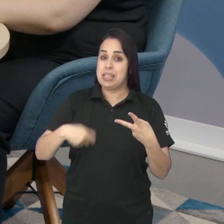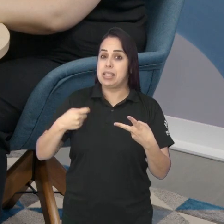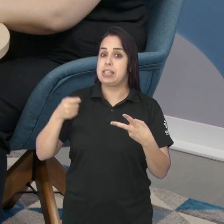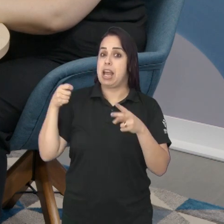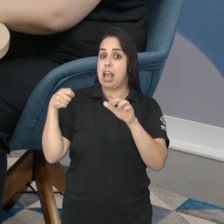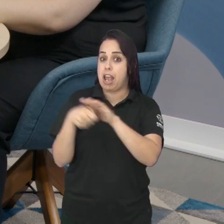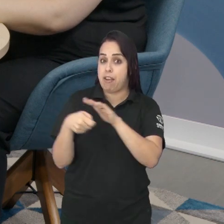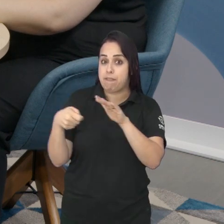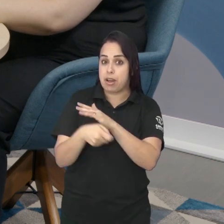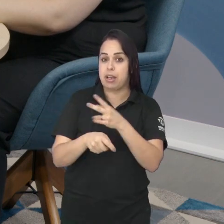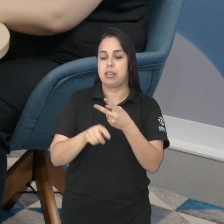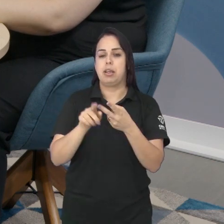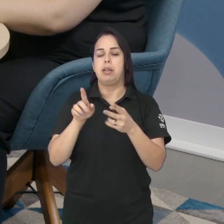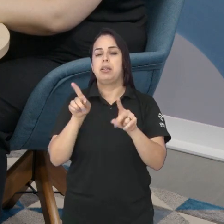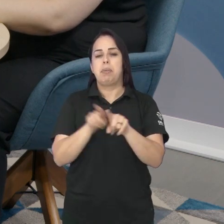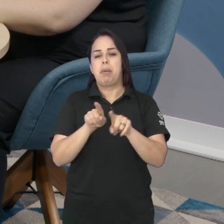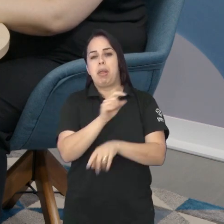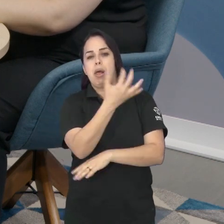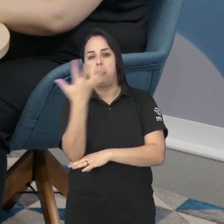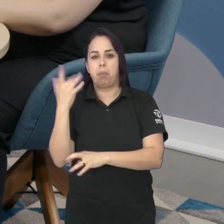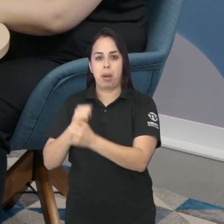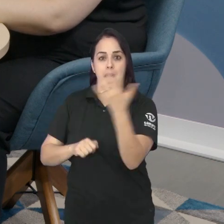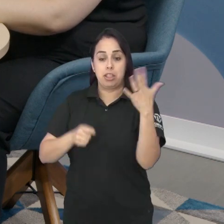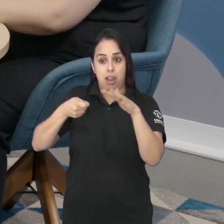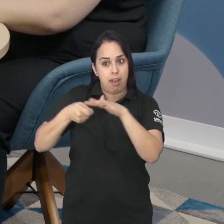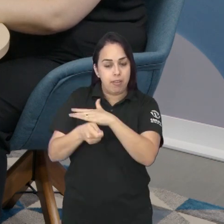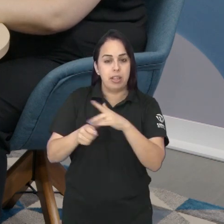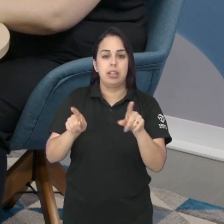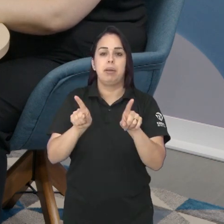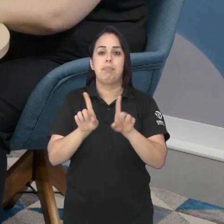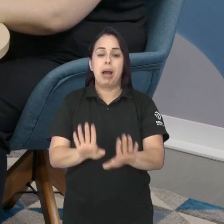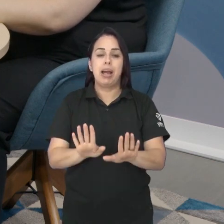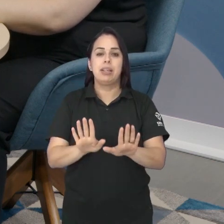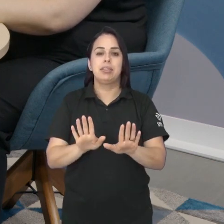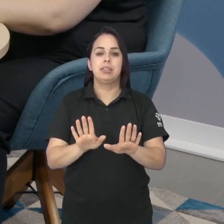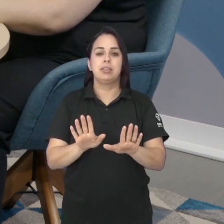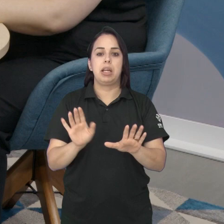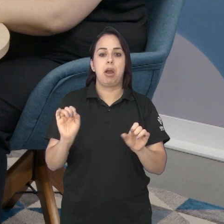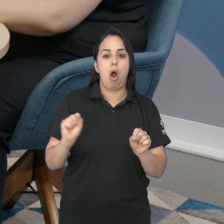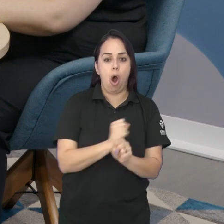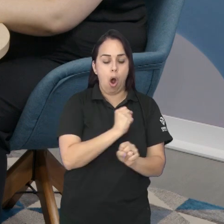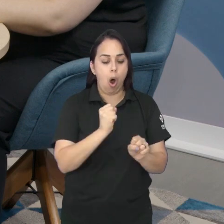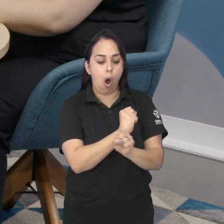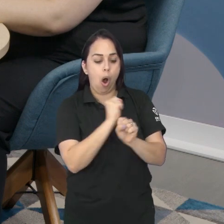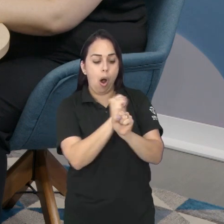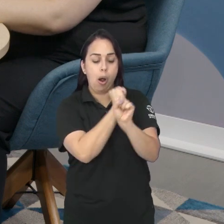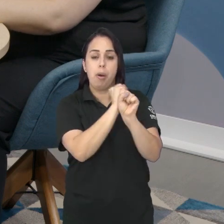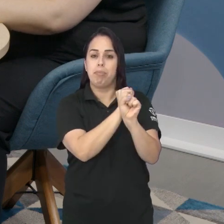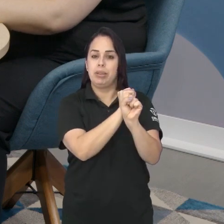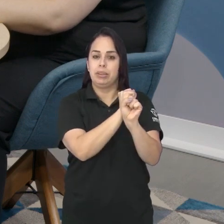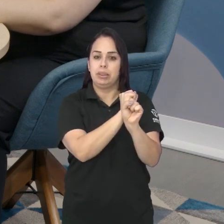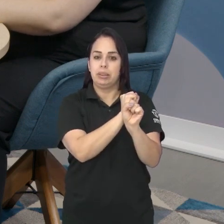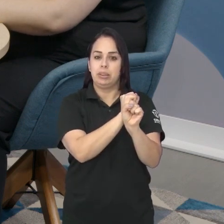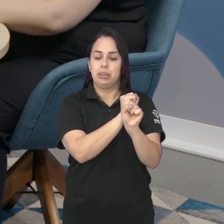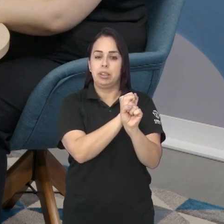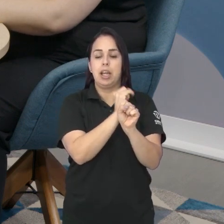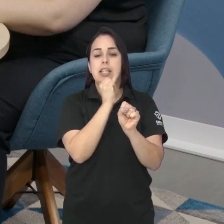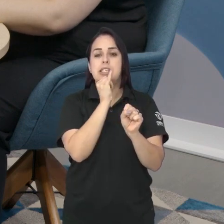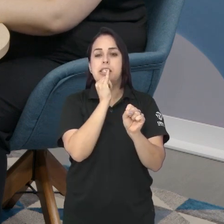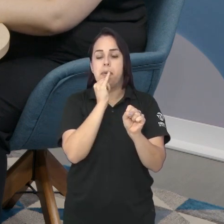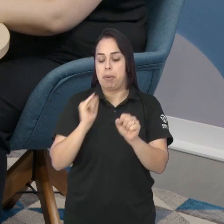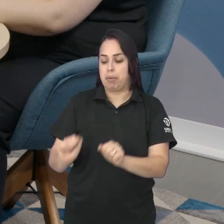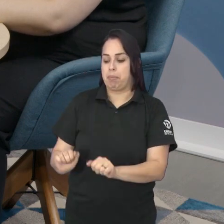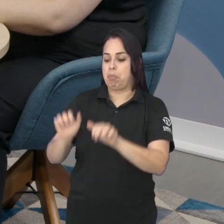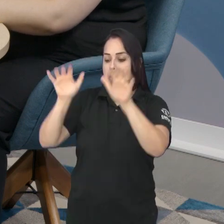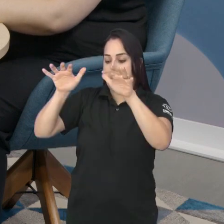feitos para o meio ambiente também, só que tem algumas obras, né, quando a gente fala sobretudo de alagamentos